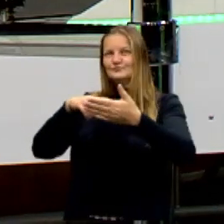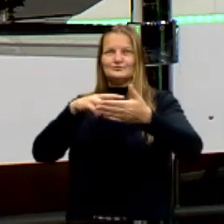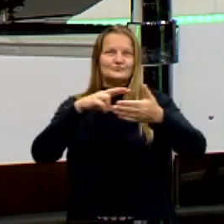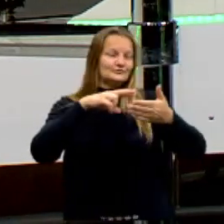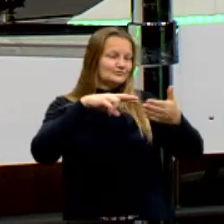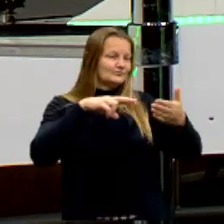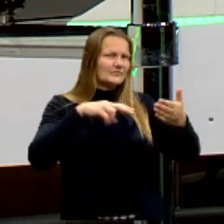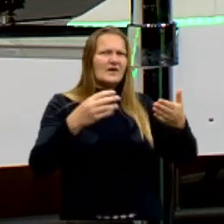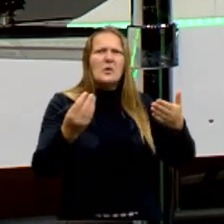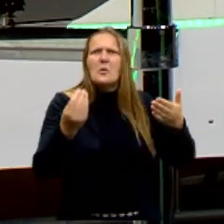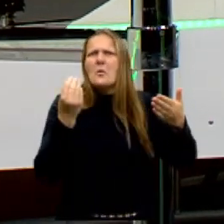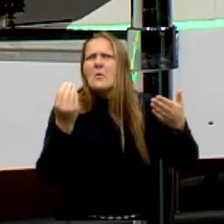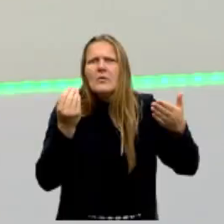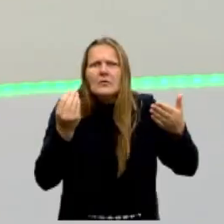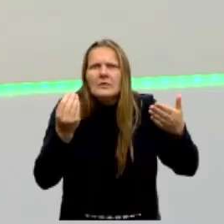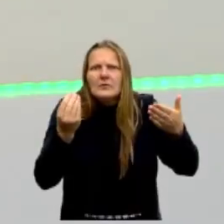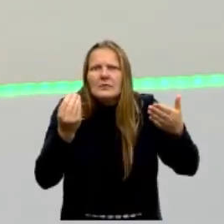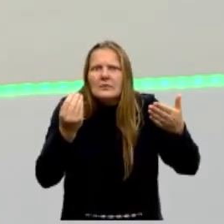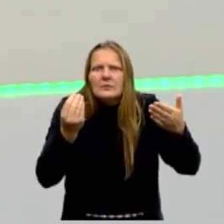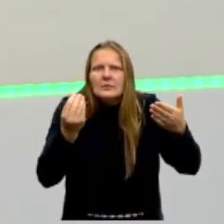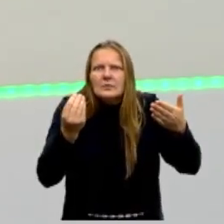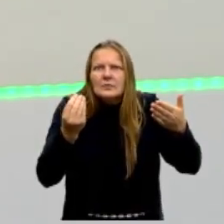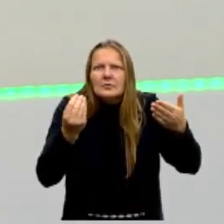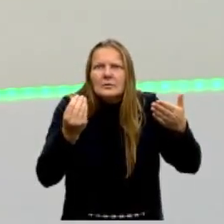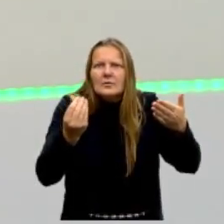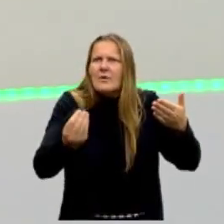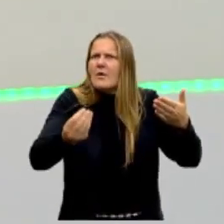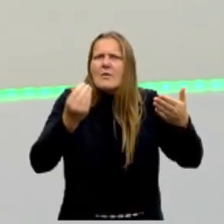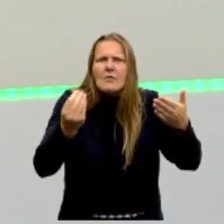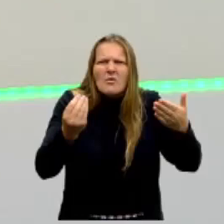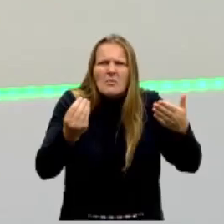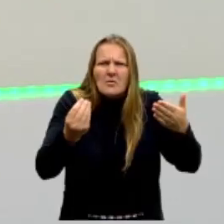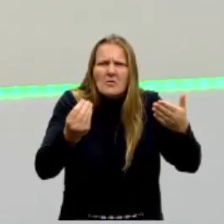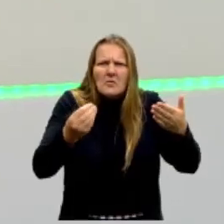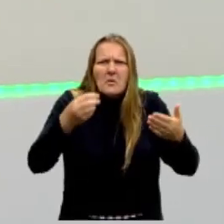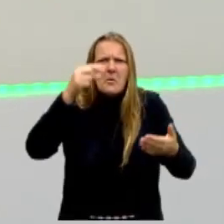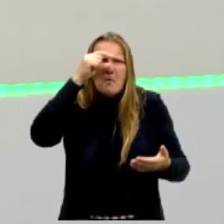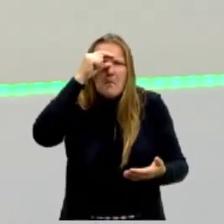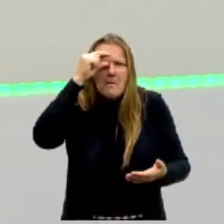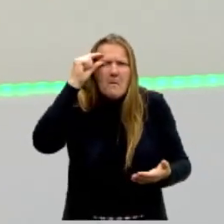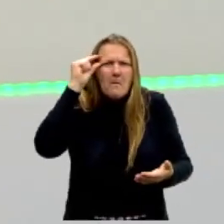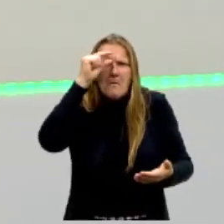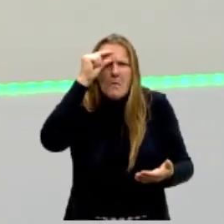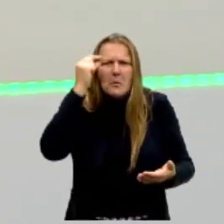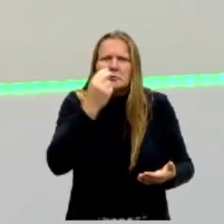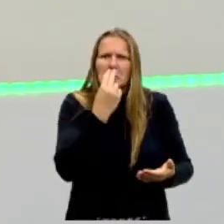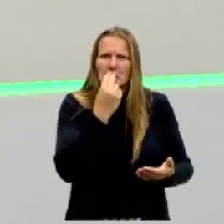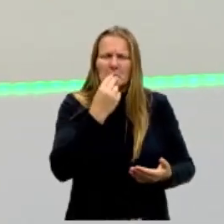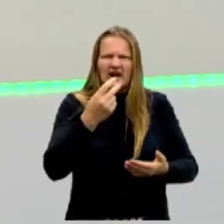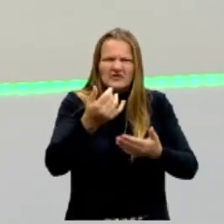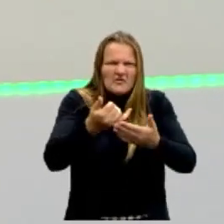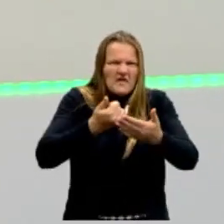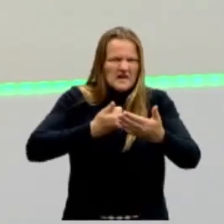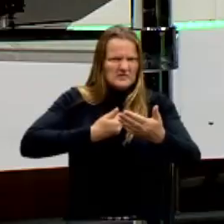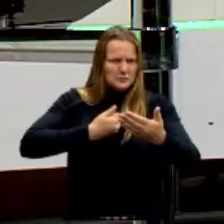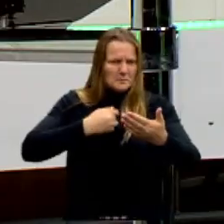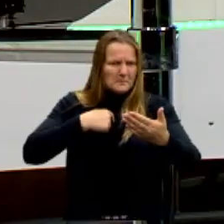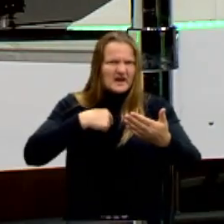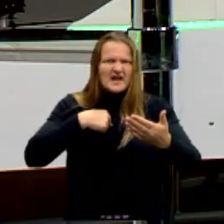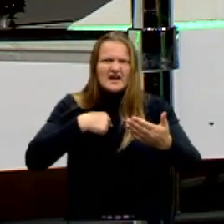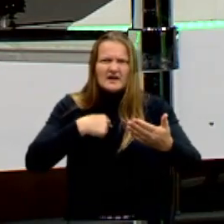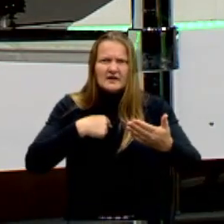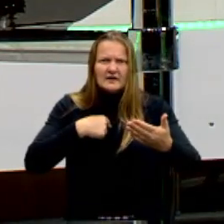e como assim o Monteiro Lobato falando de mim